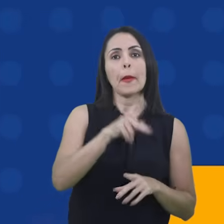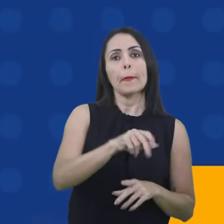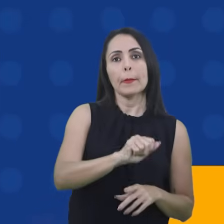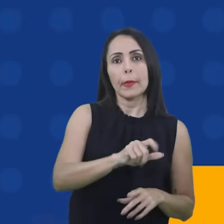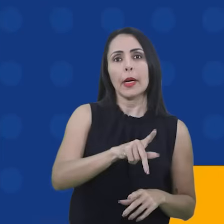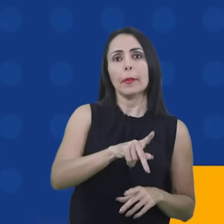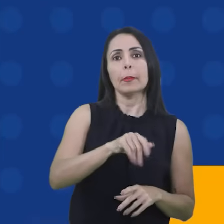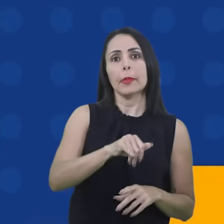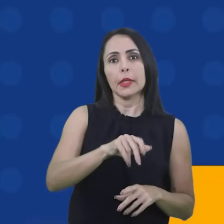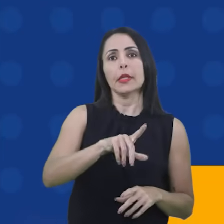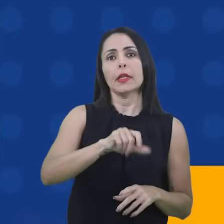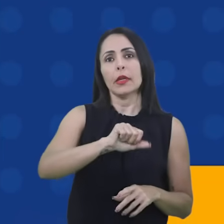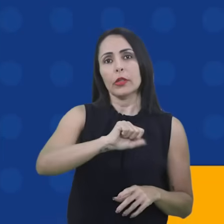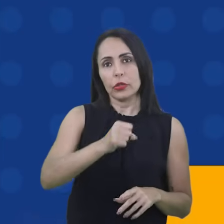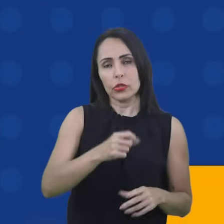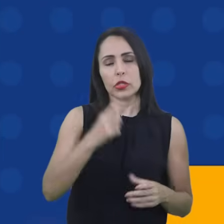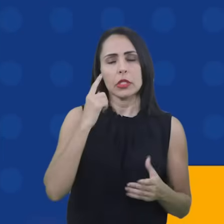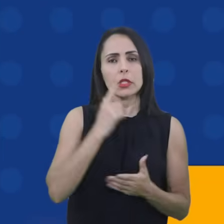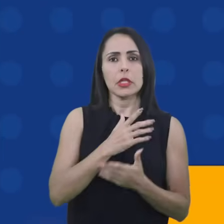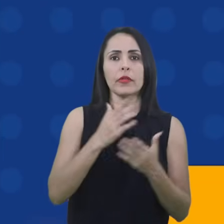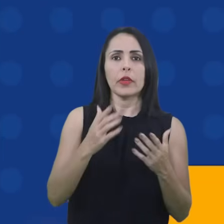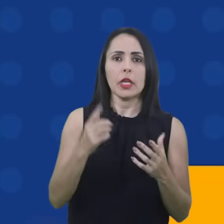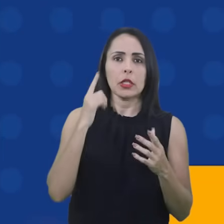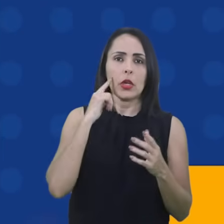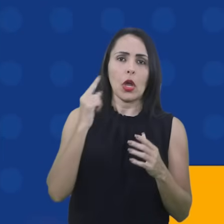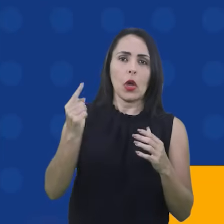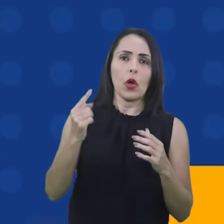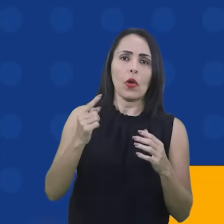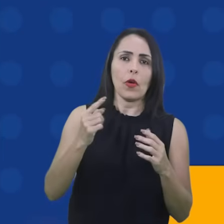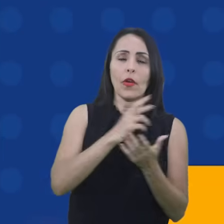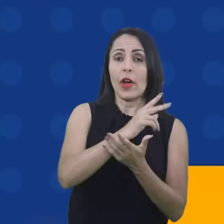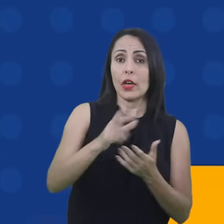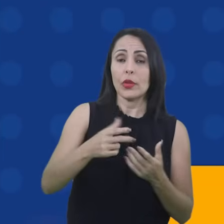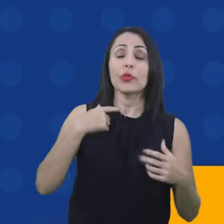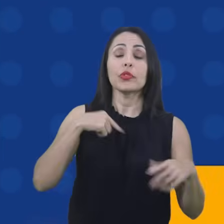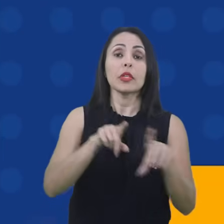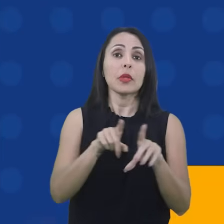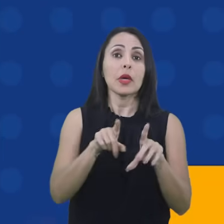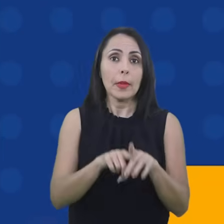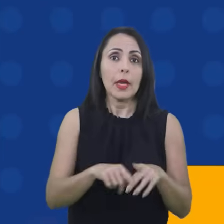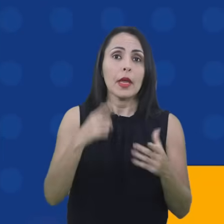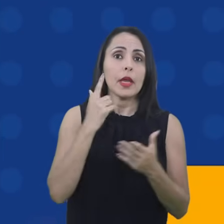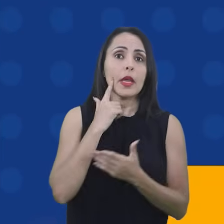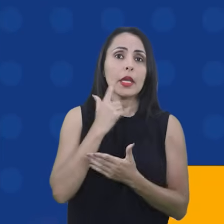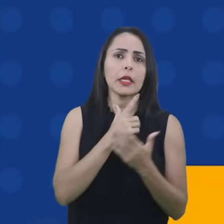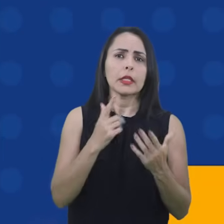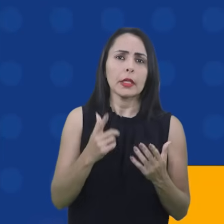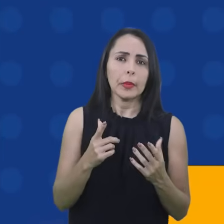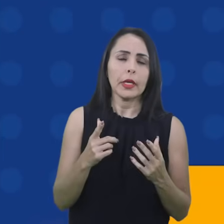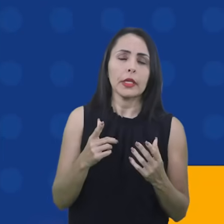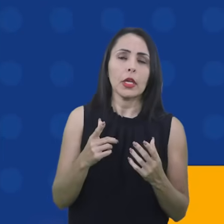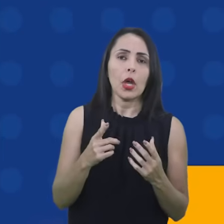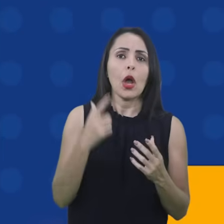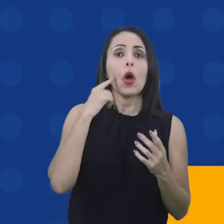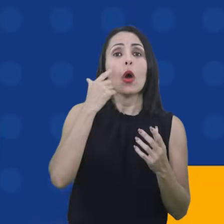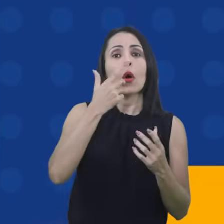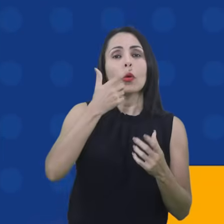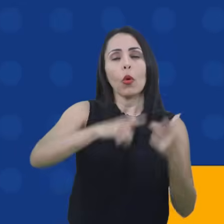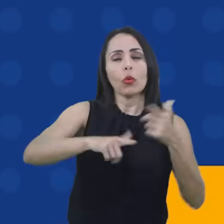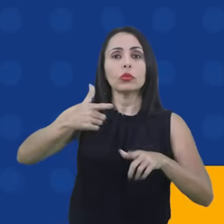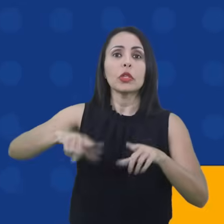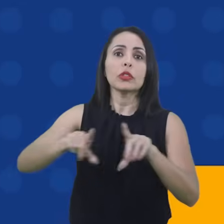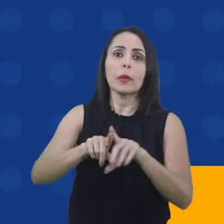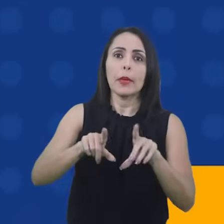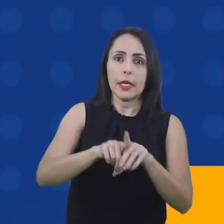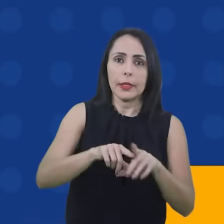né, gustativas do tipo circunvalada, fungiforme, filiforme, dentre outras formas,